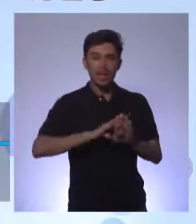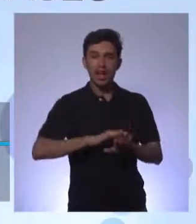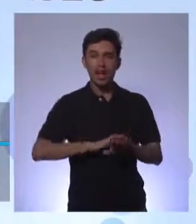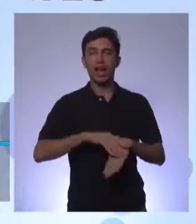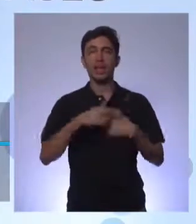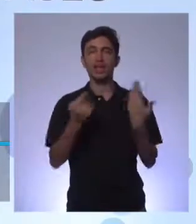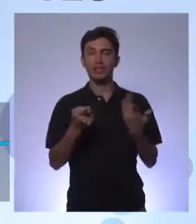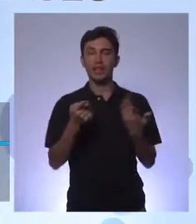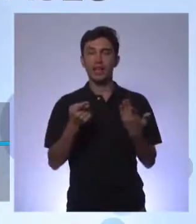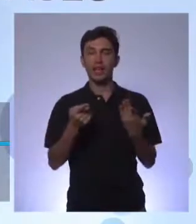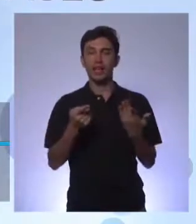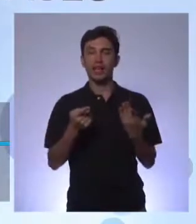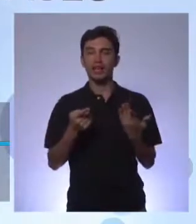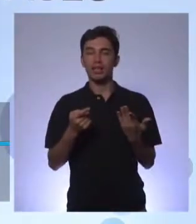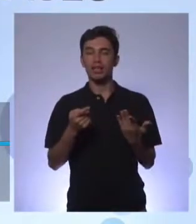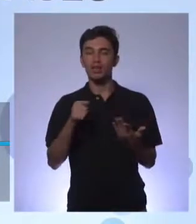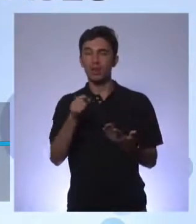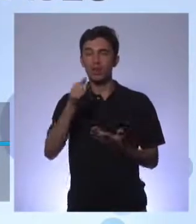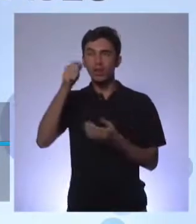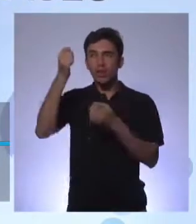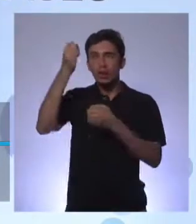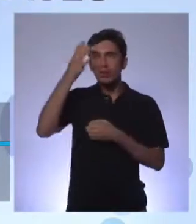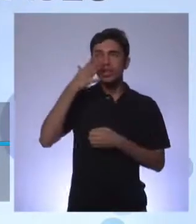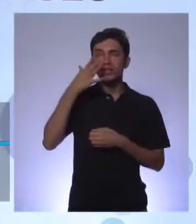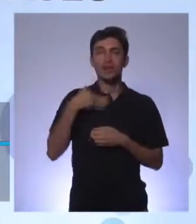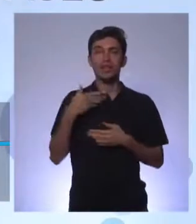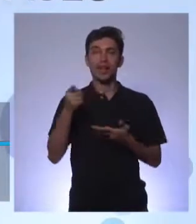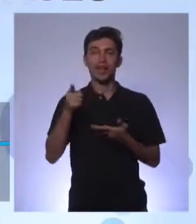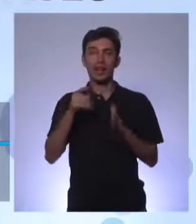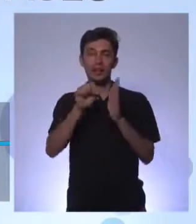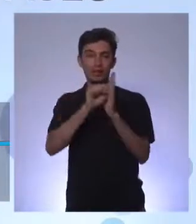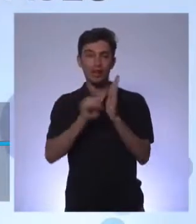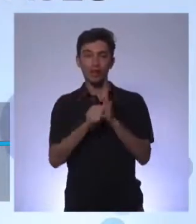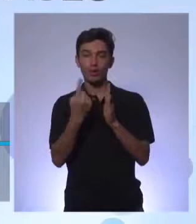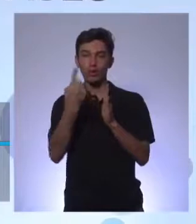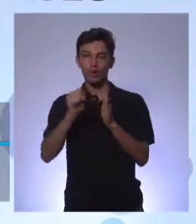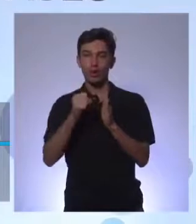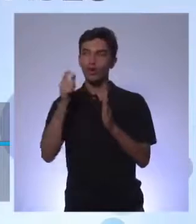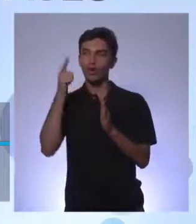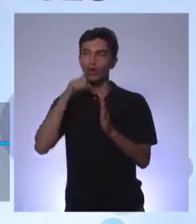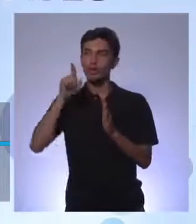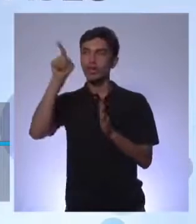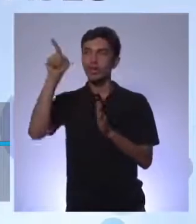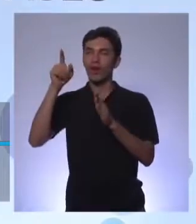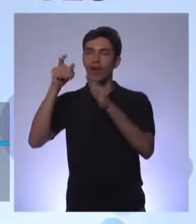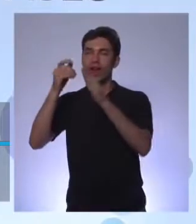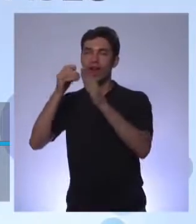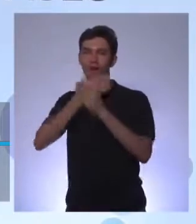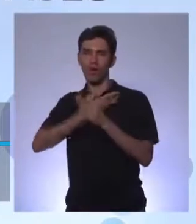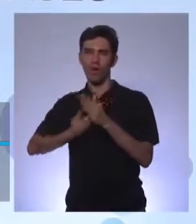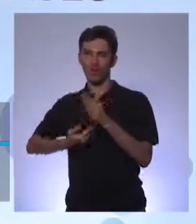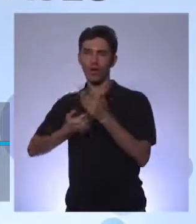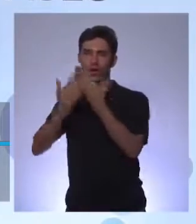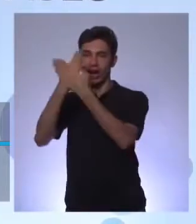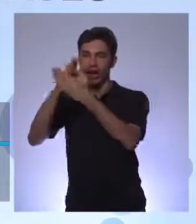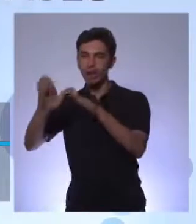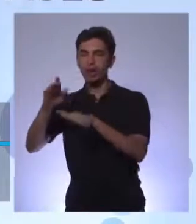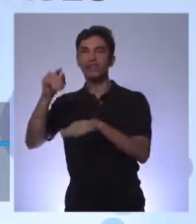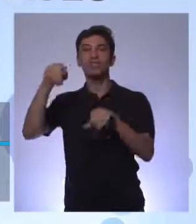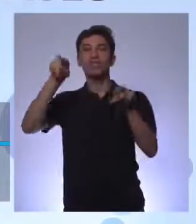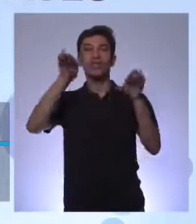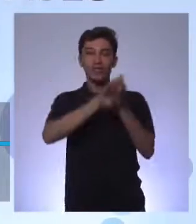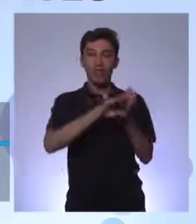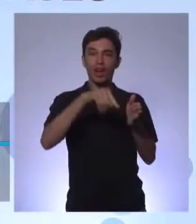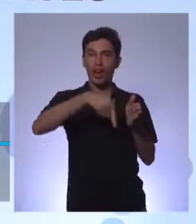do antigo regime no século XVIII, ele vai também chegar à América Latina. Inclusive,